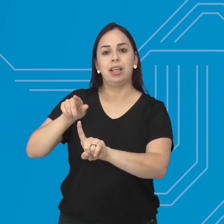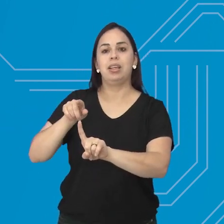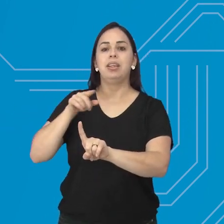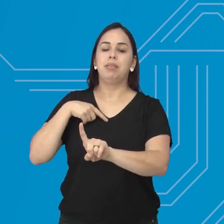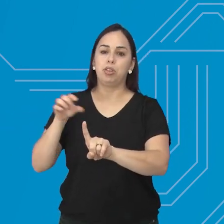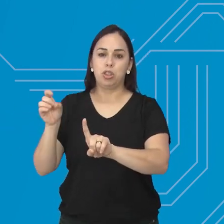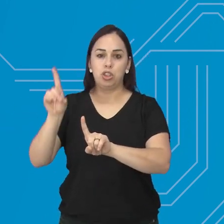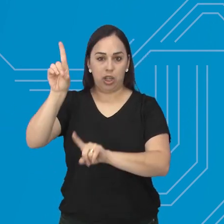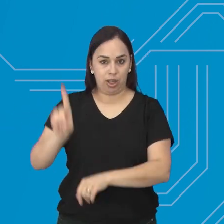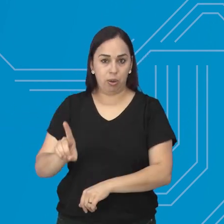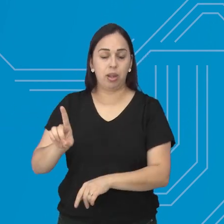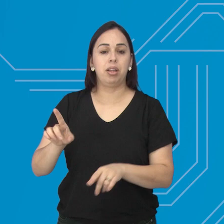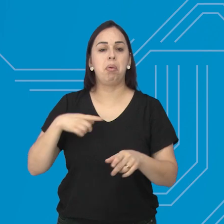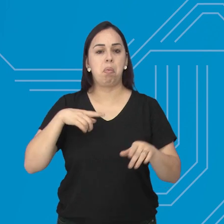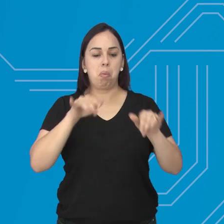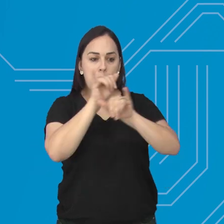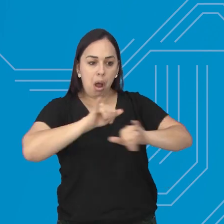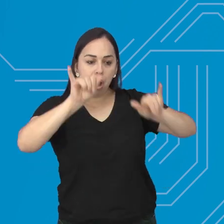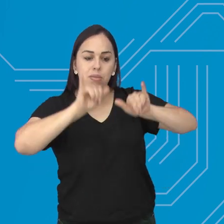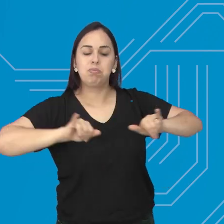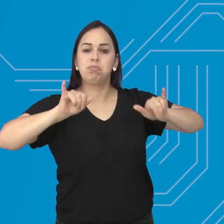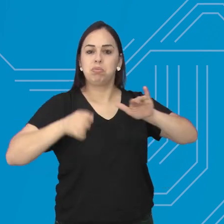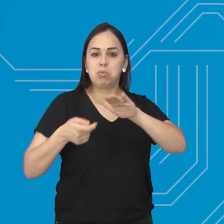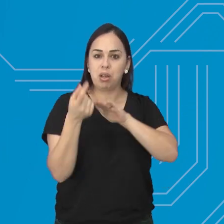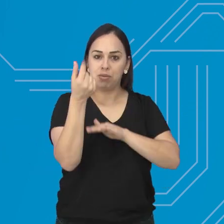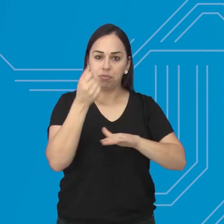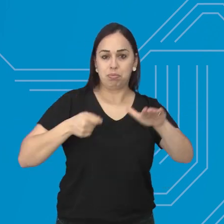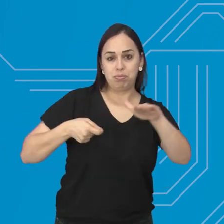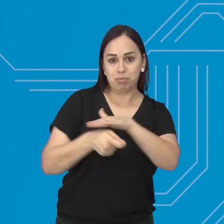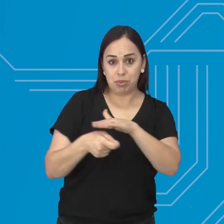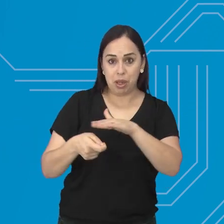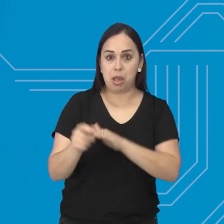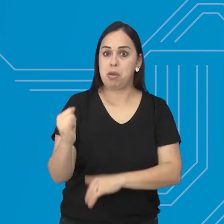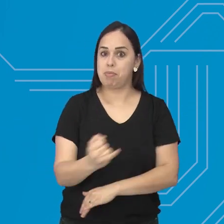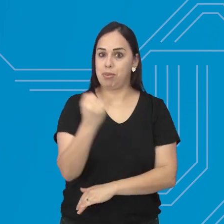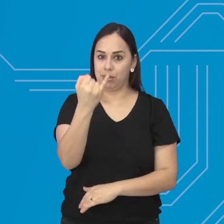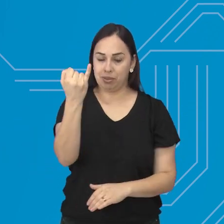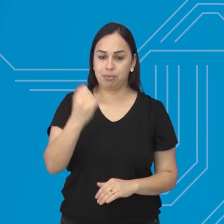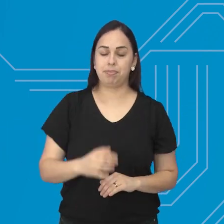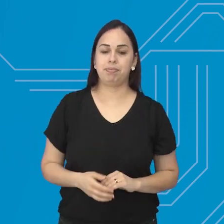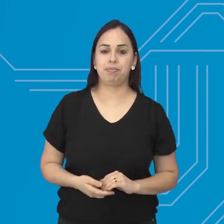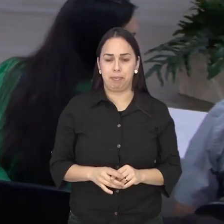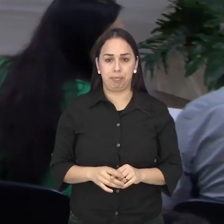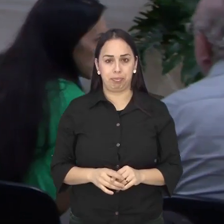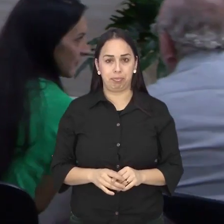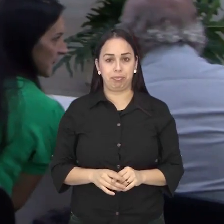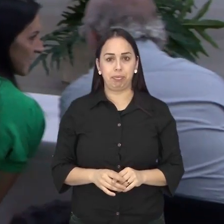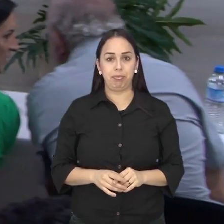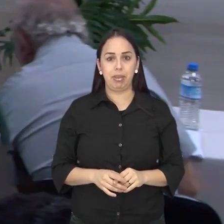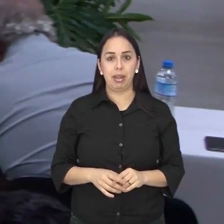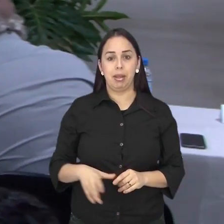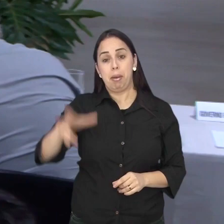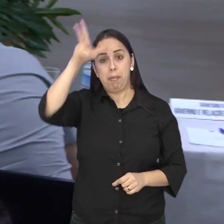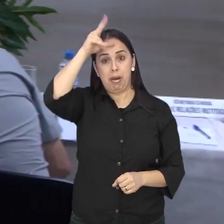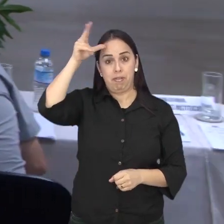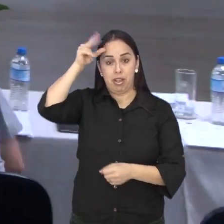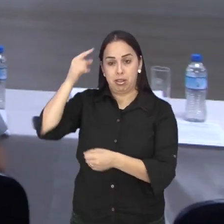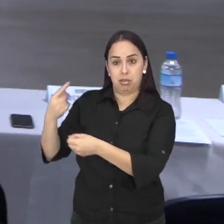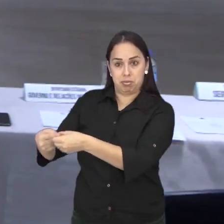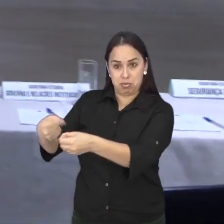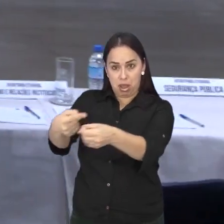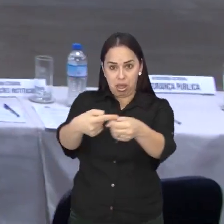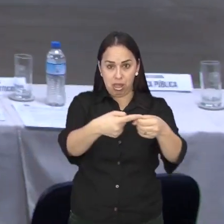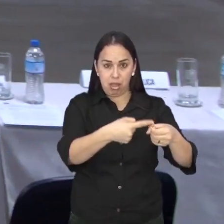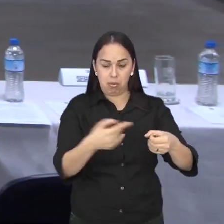do novo diretor executivo da Agenvale e anunciou investimentos importantes para a região. Prefeitos das cidades da